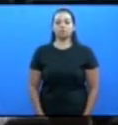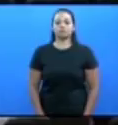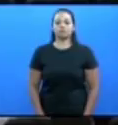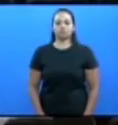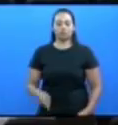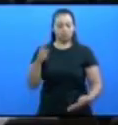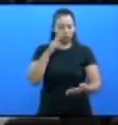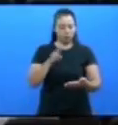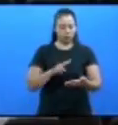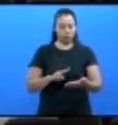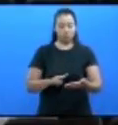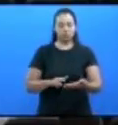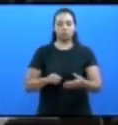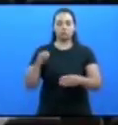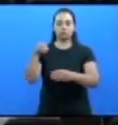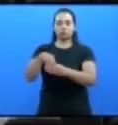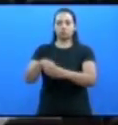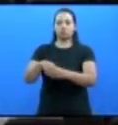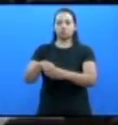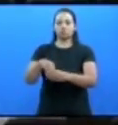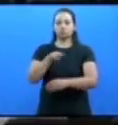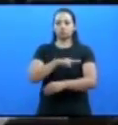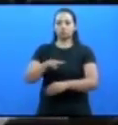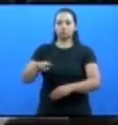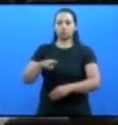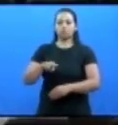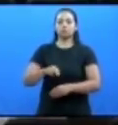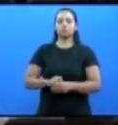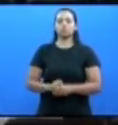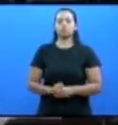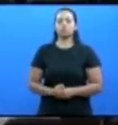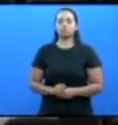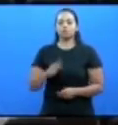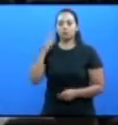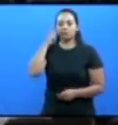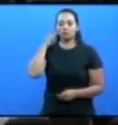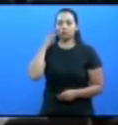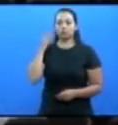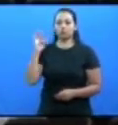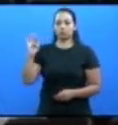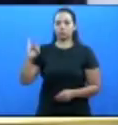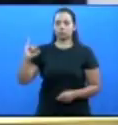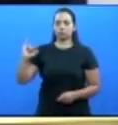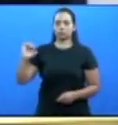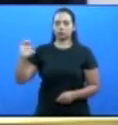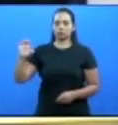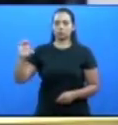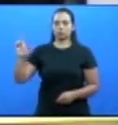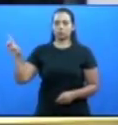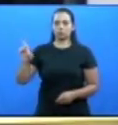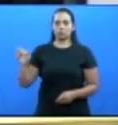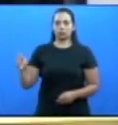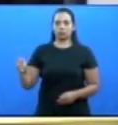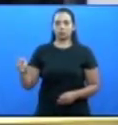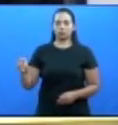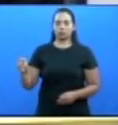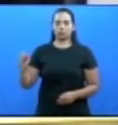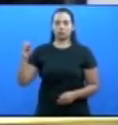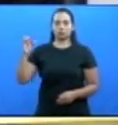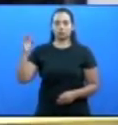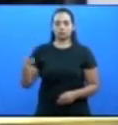Verificação de votação. Chamada nominal a pedido do vereador doutor Nava. Vereadores, Tiesa? Sim. Rivael